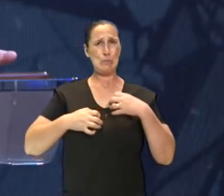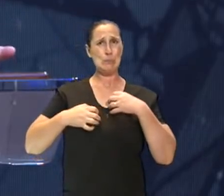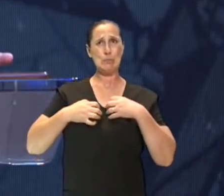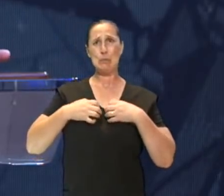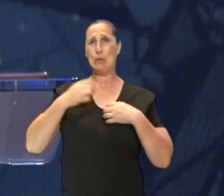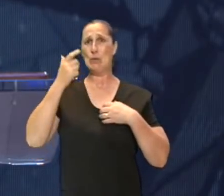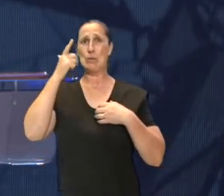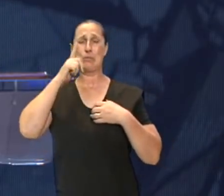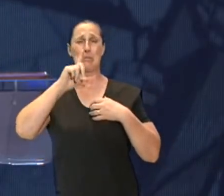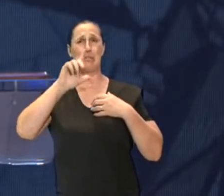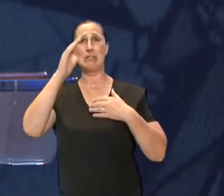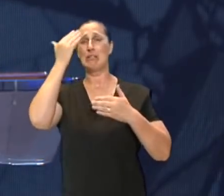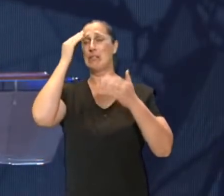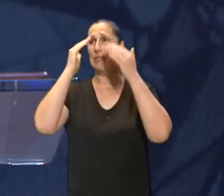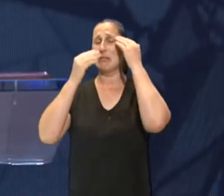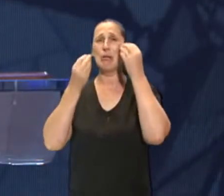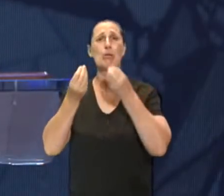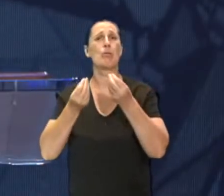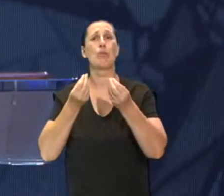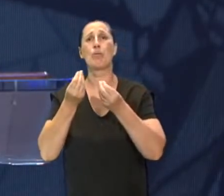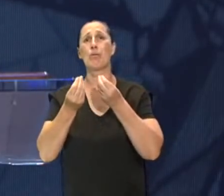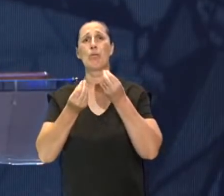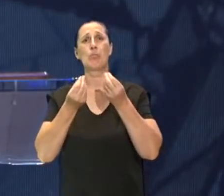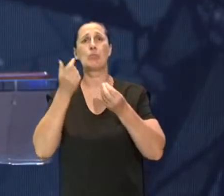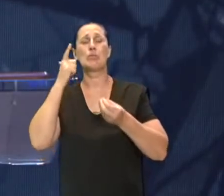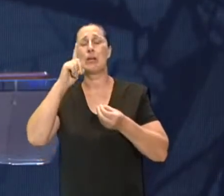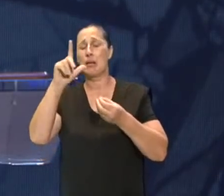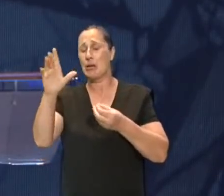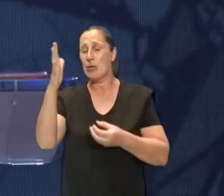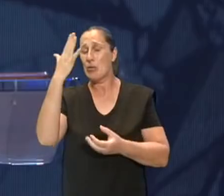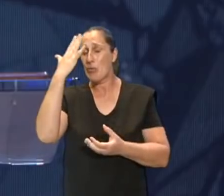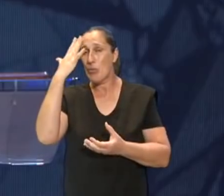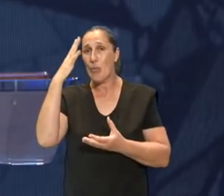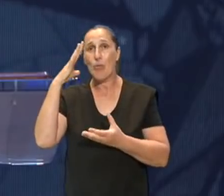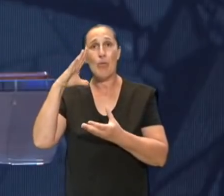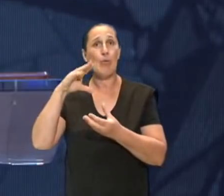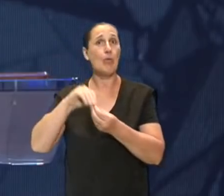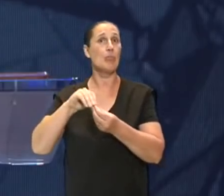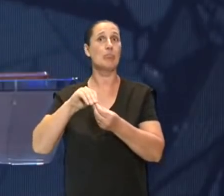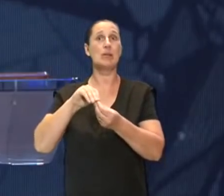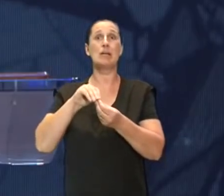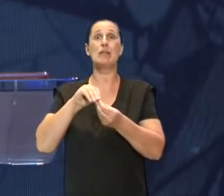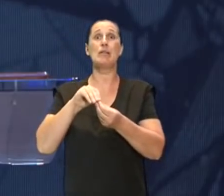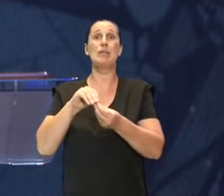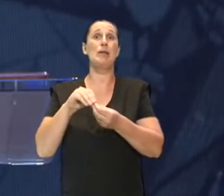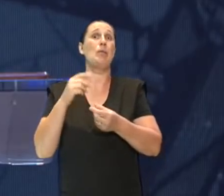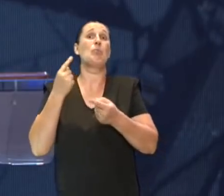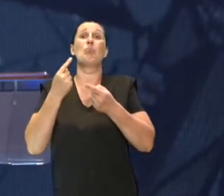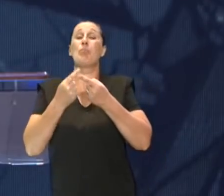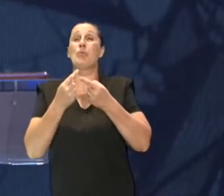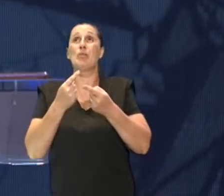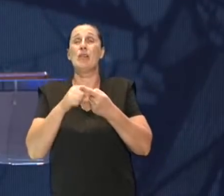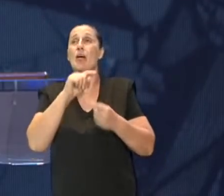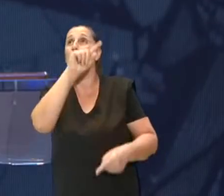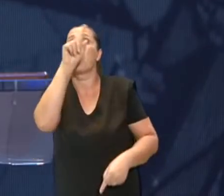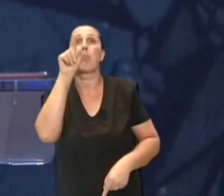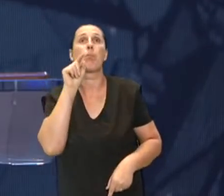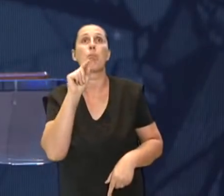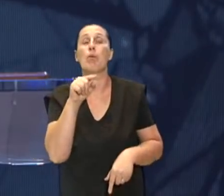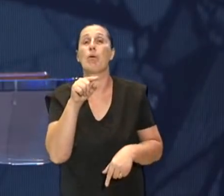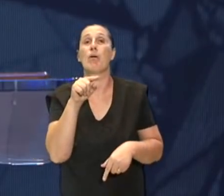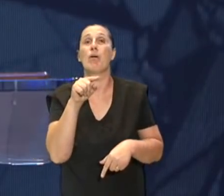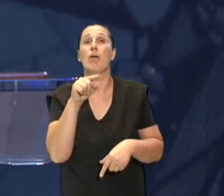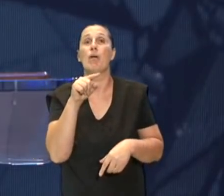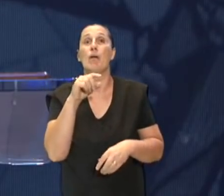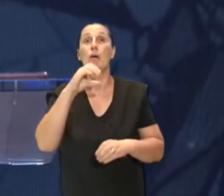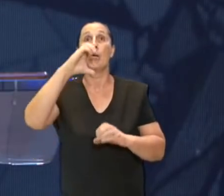consegue entender. A gente não consegue compreender nem porquê, nem como, nem para quê. E não adianta fazer muitas perguntas,